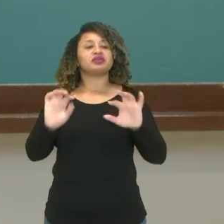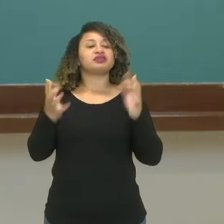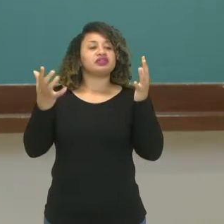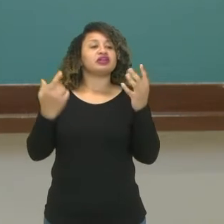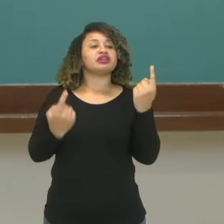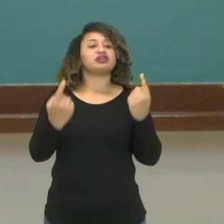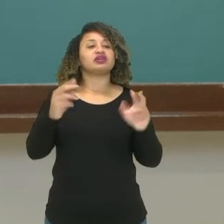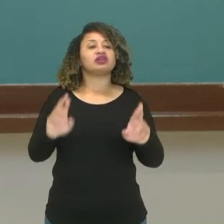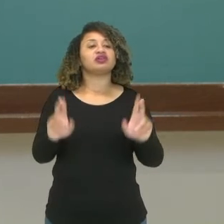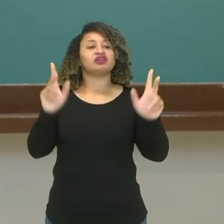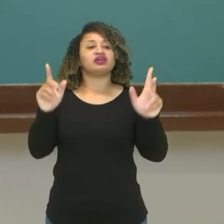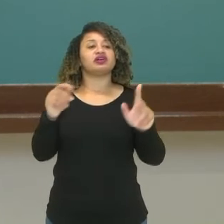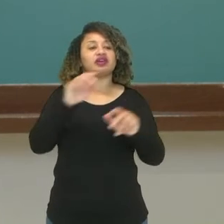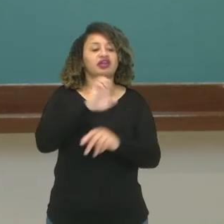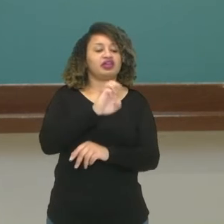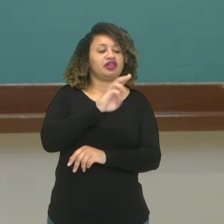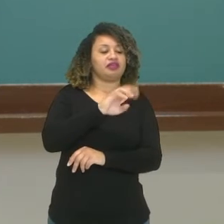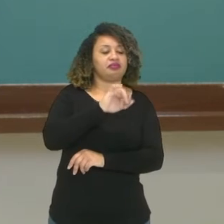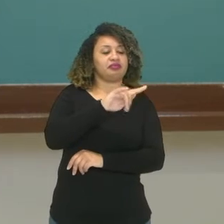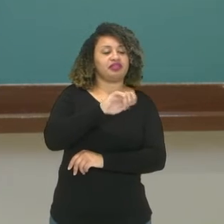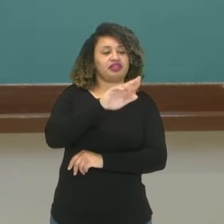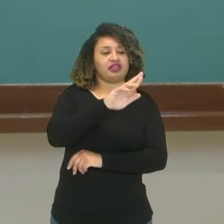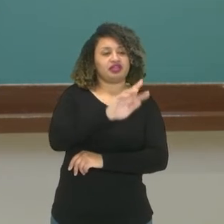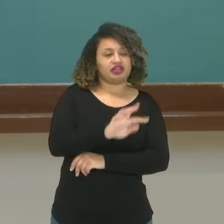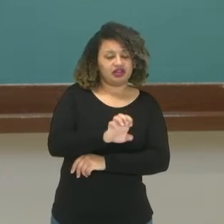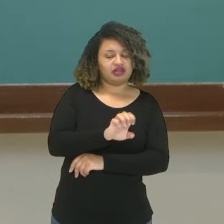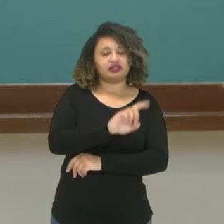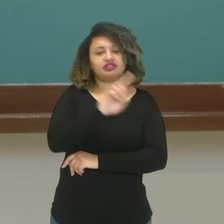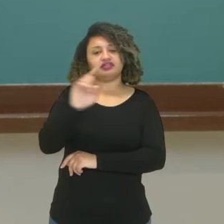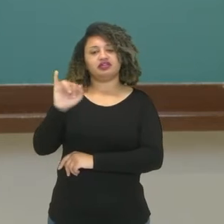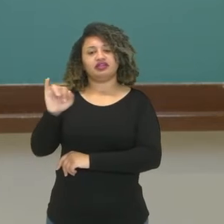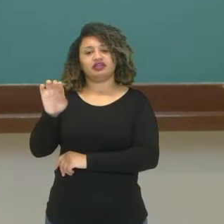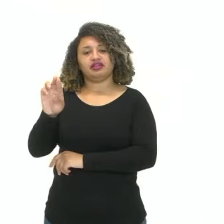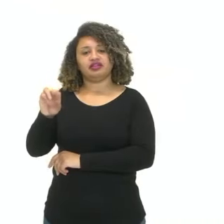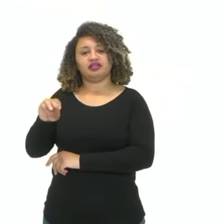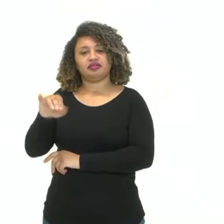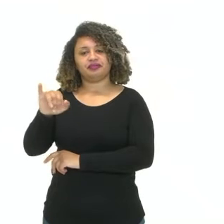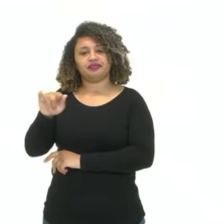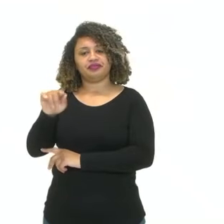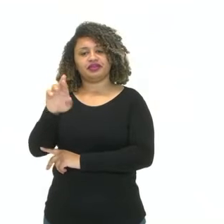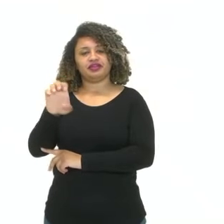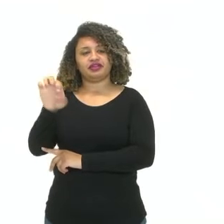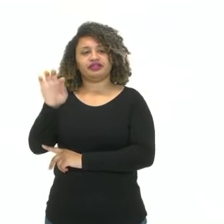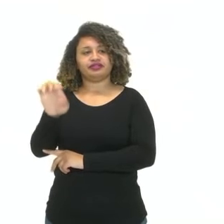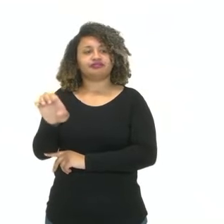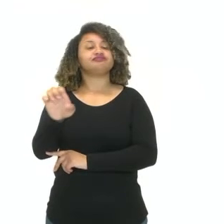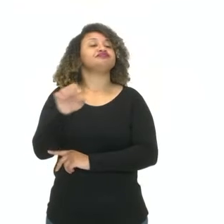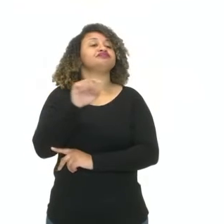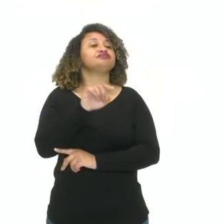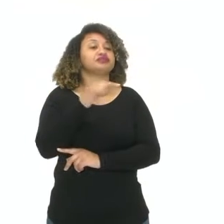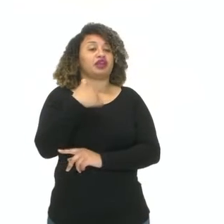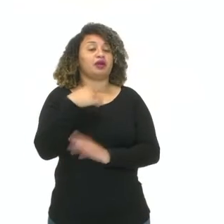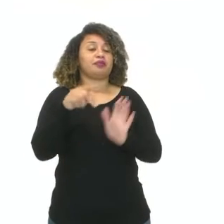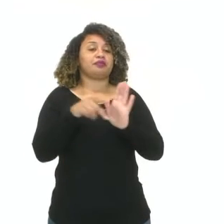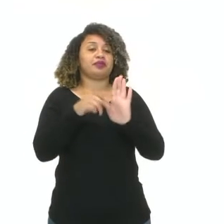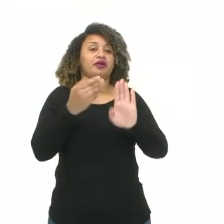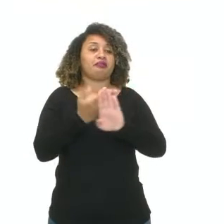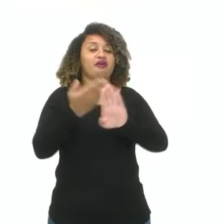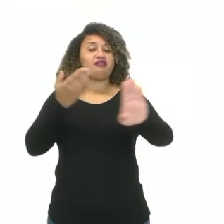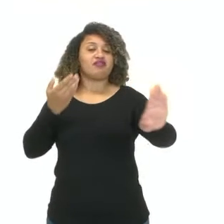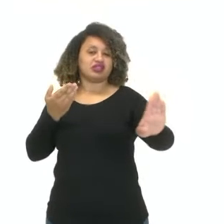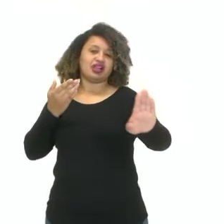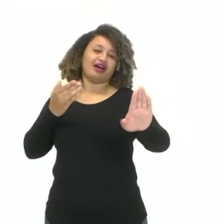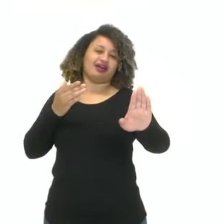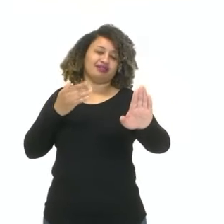a diferença de emigrante e imigrante? Né? Imigração vem do latim imigratus, que significa